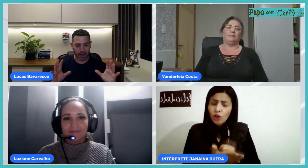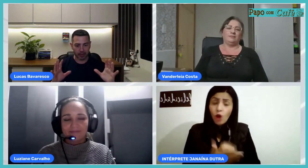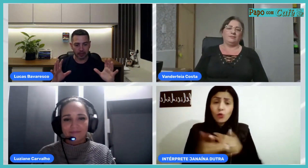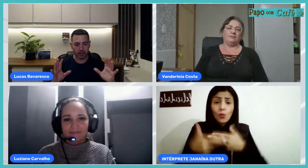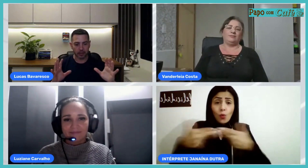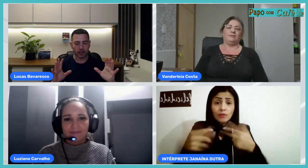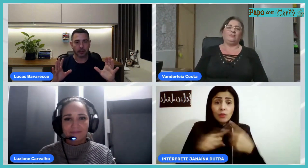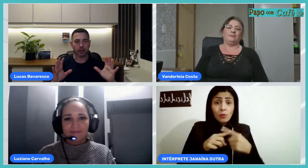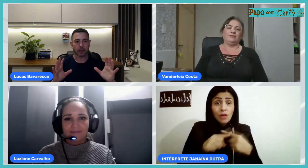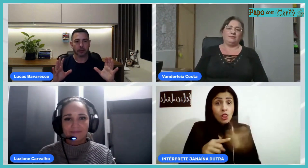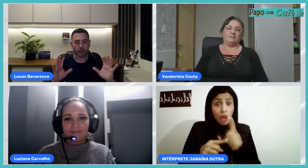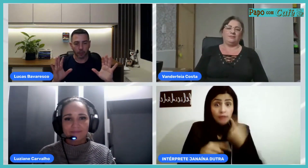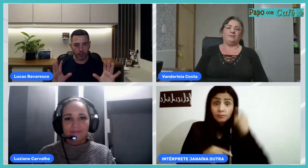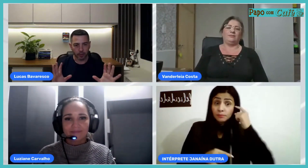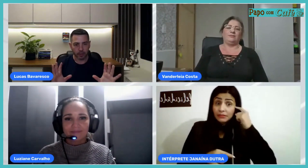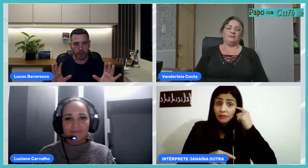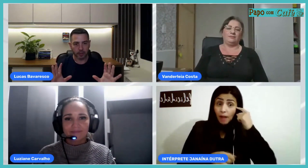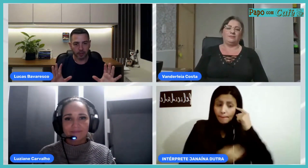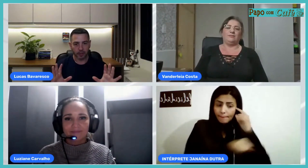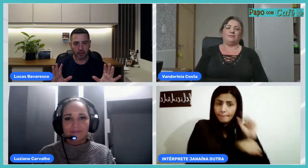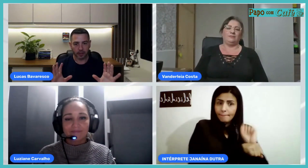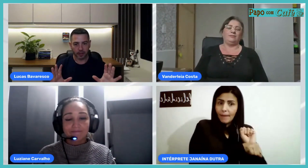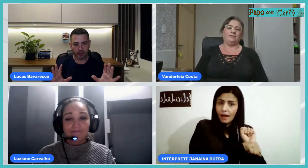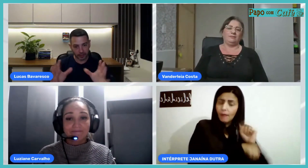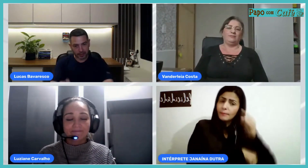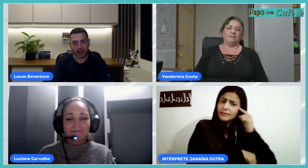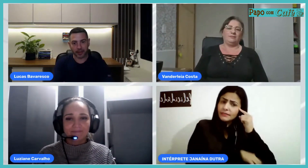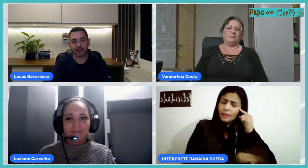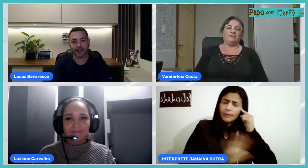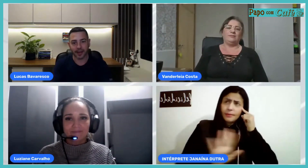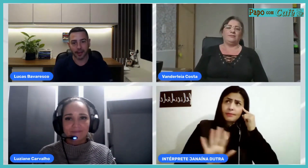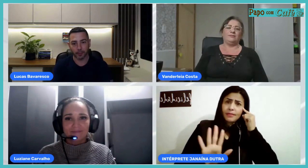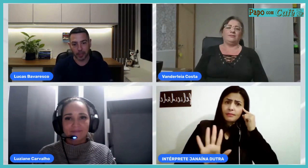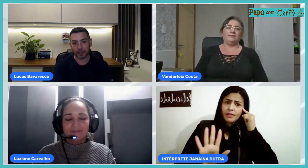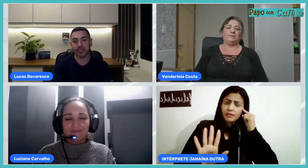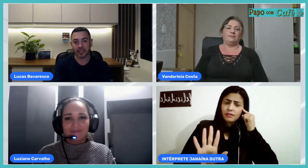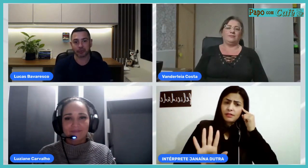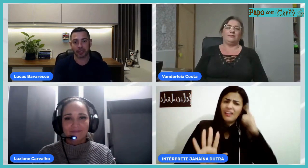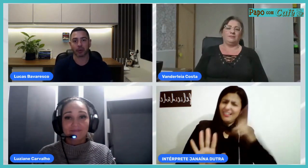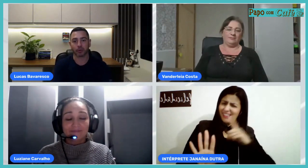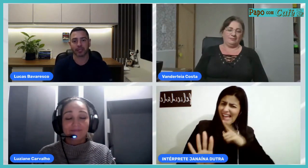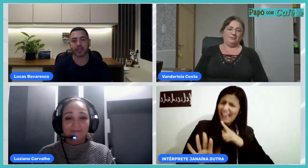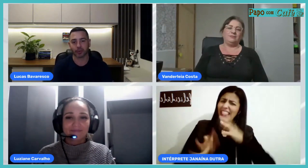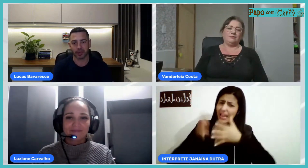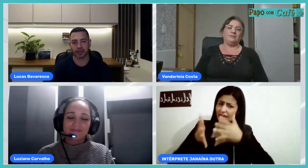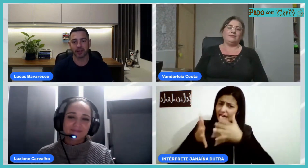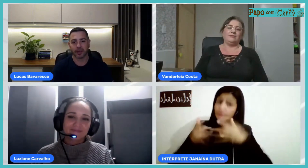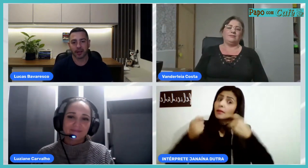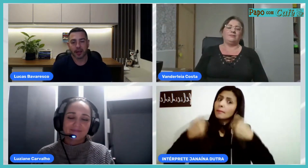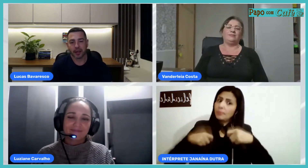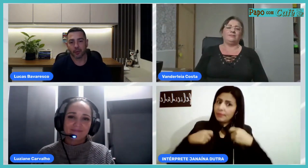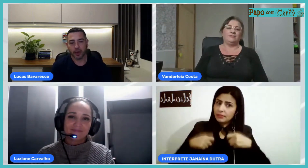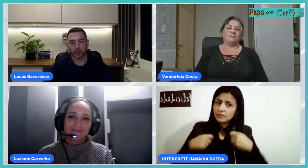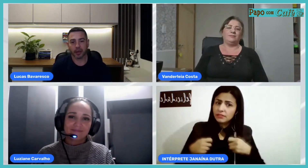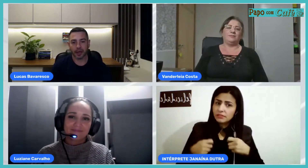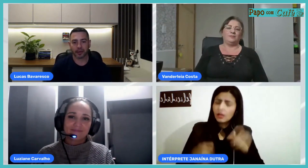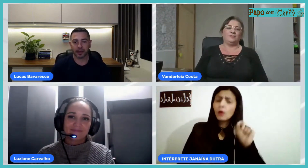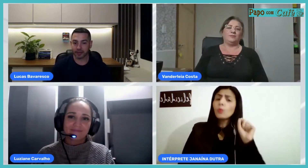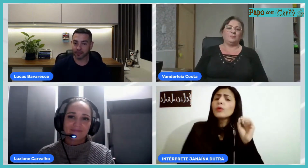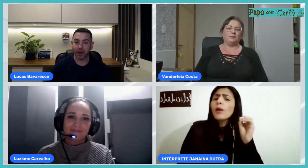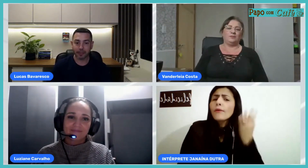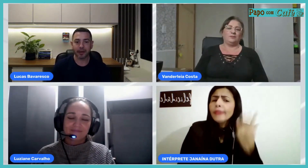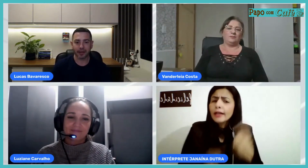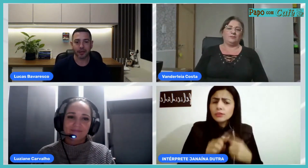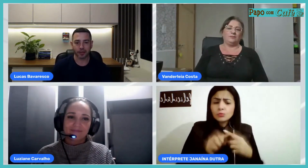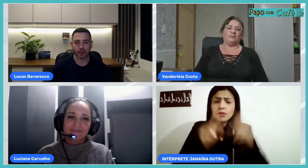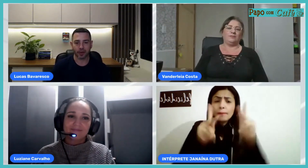gente pare. Só um pouquinho, gente. Se tem, né? É porque precisa. O que está acontecendo aqui? Eu acho que é